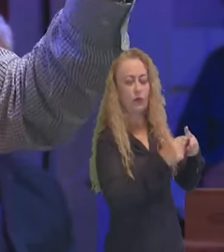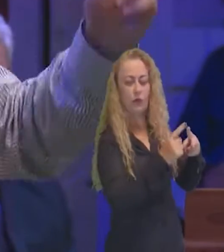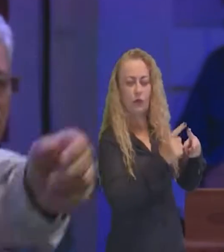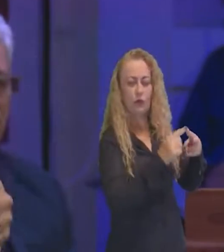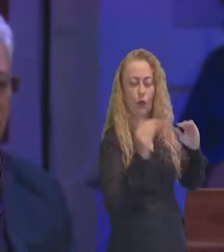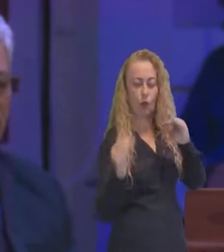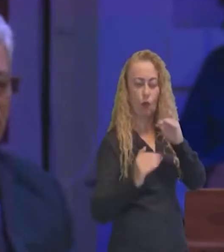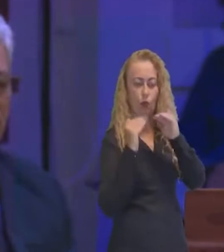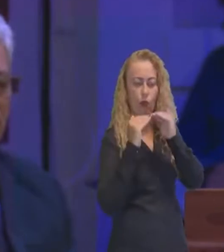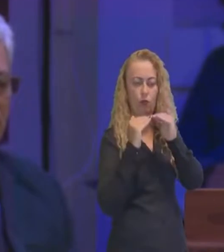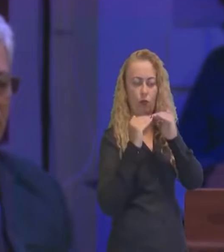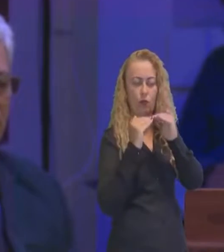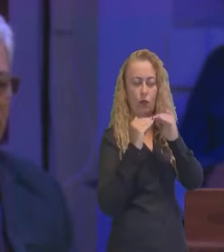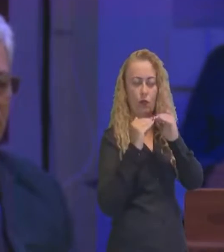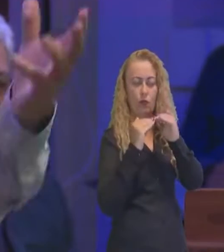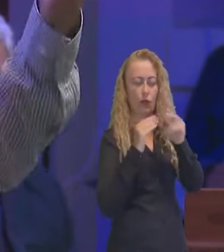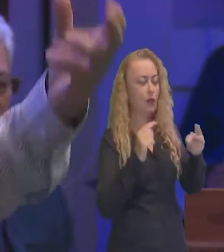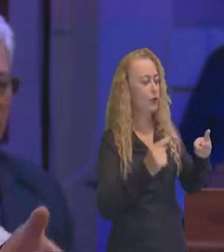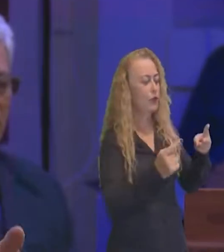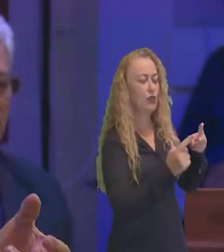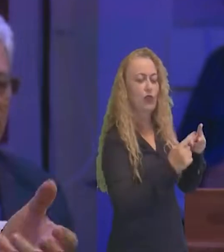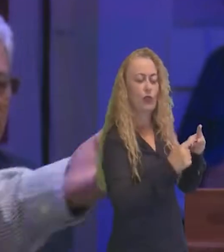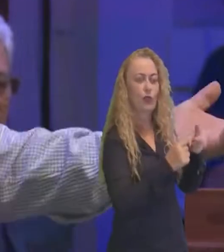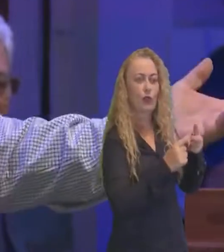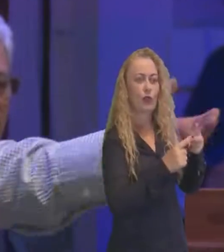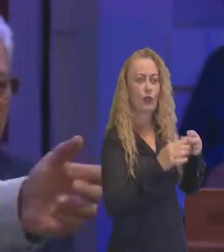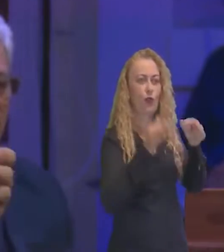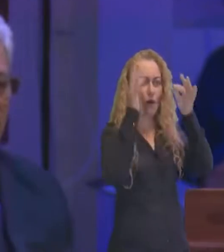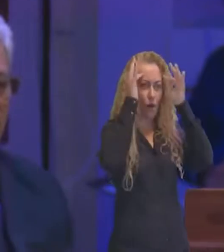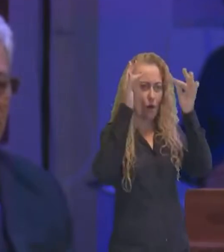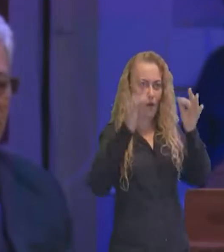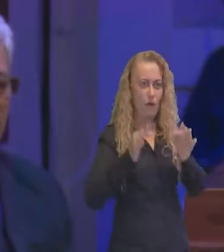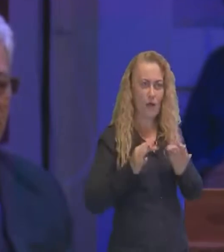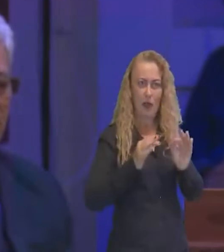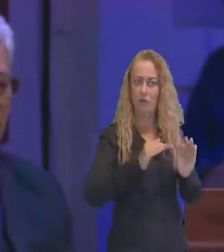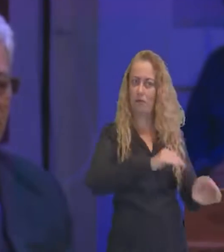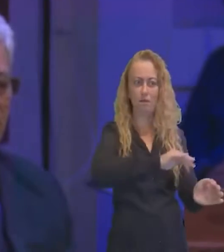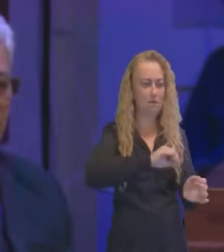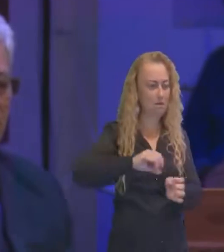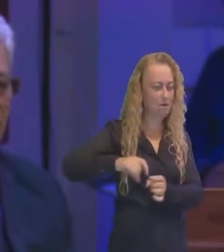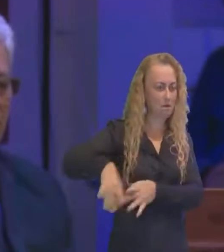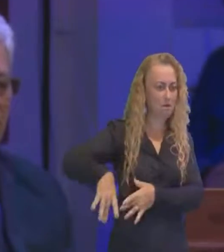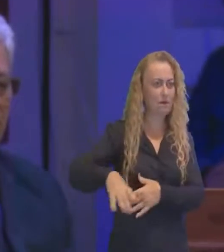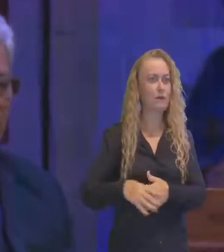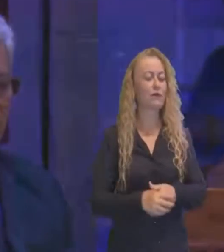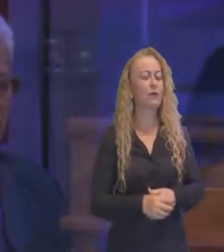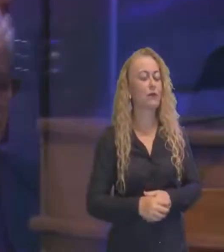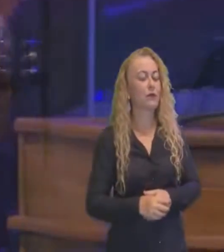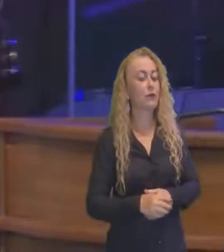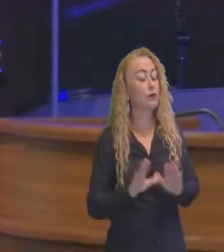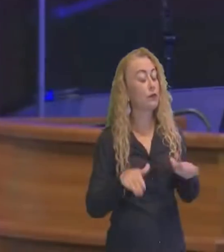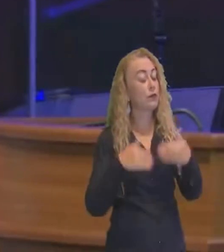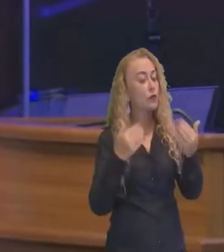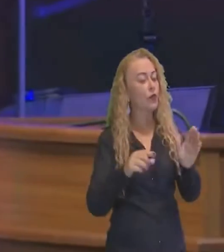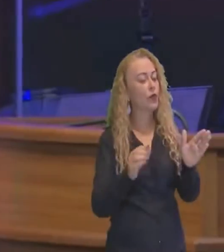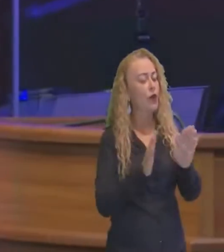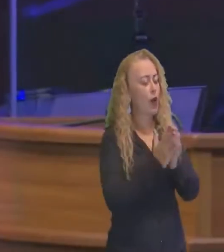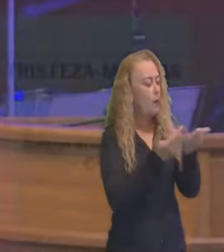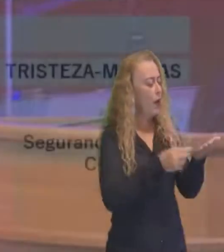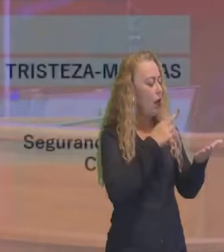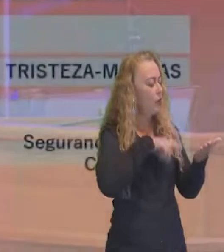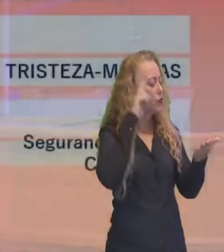a infidelidade. Uma das bases do casamento é a fidelidade. Mas olha o que diz a palavra do